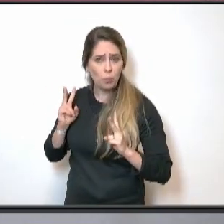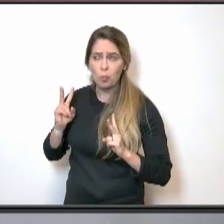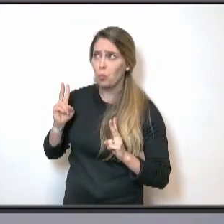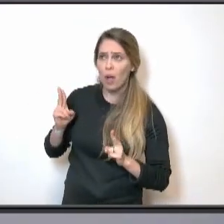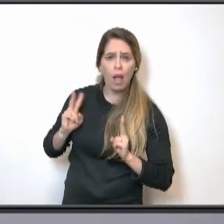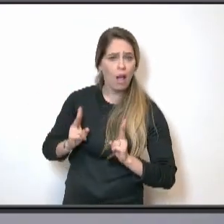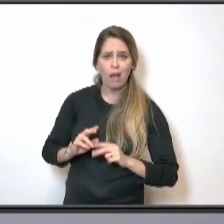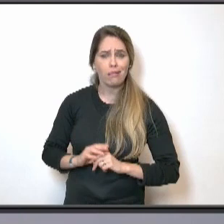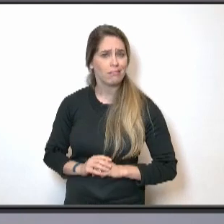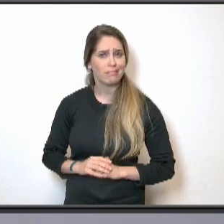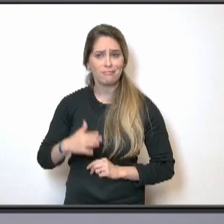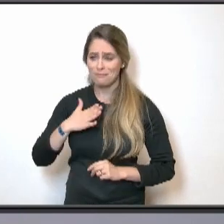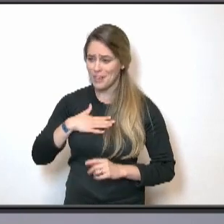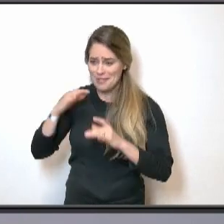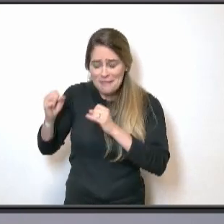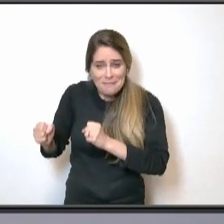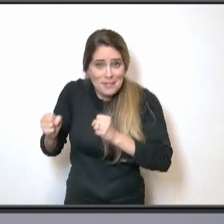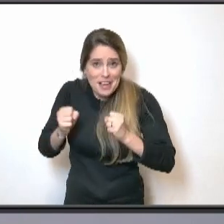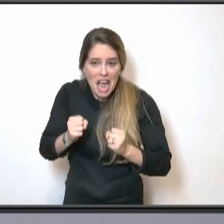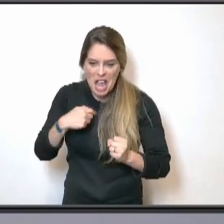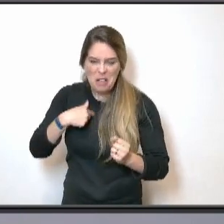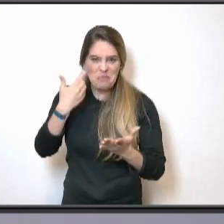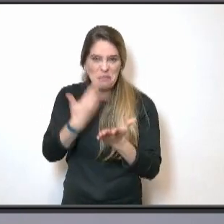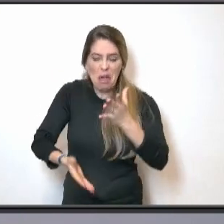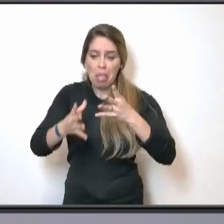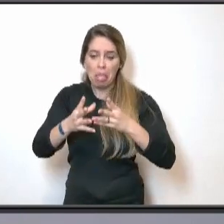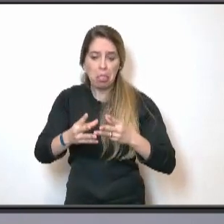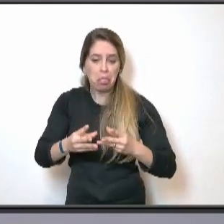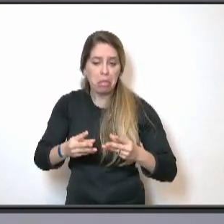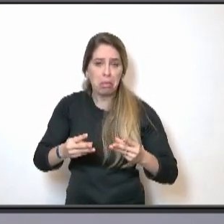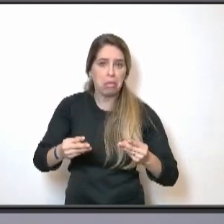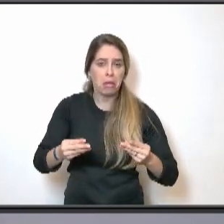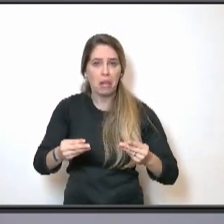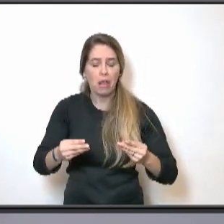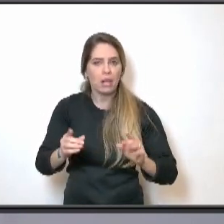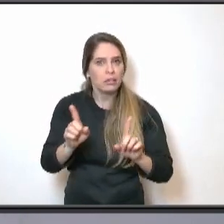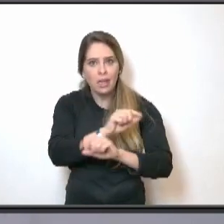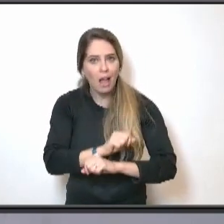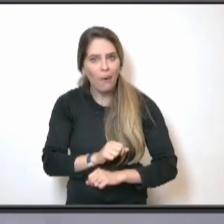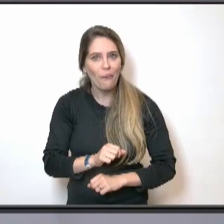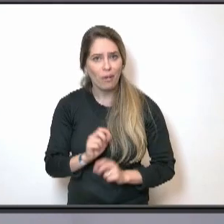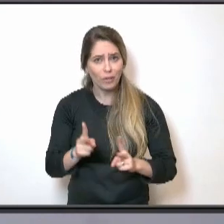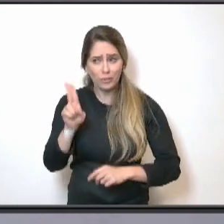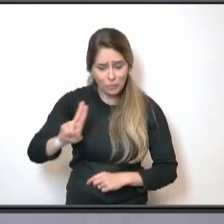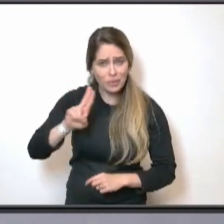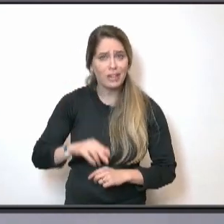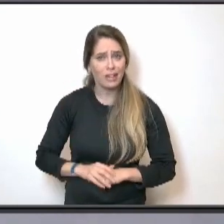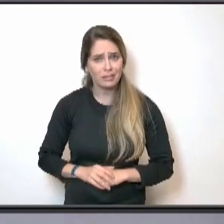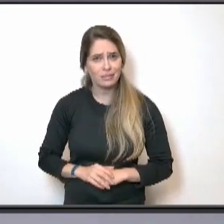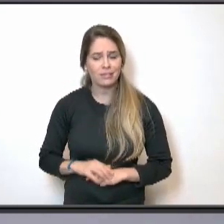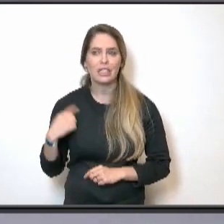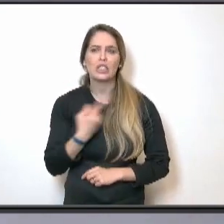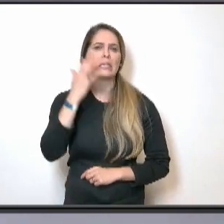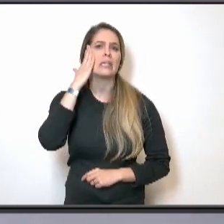O poder dele, ele não perdeu, ou ele não deixou de usar. E por que nós sabemos disso? Preste